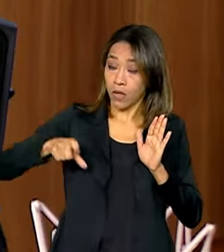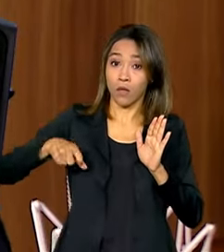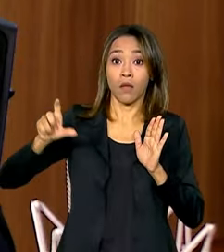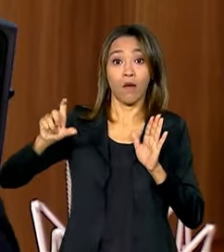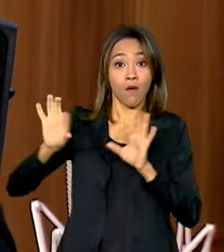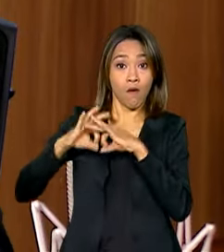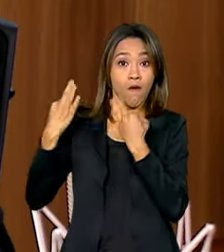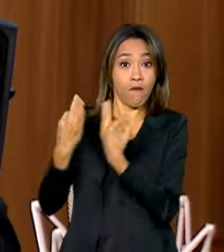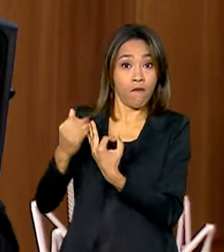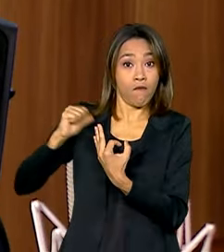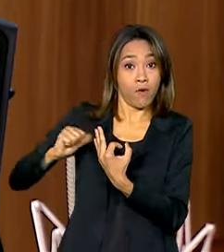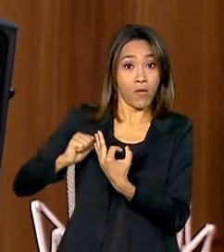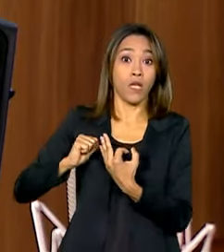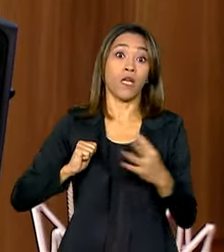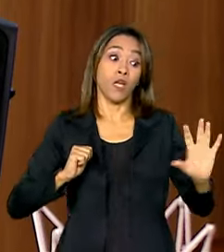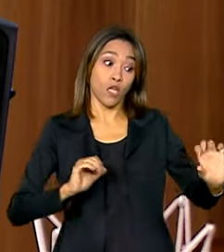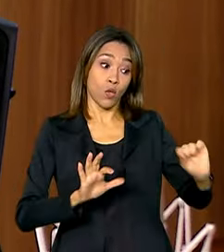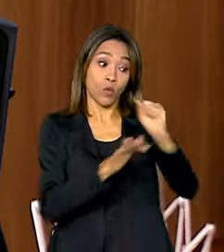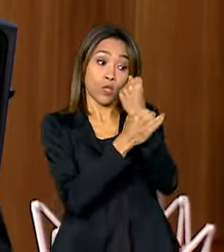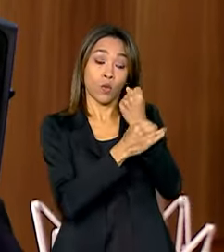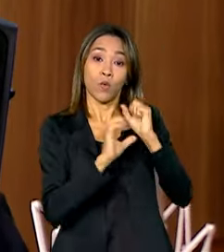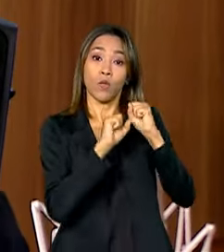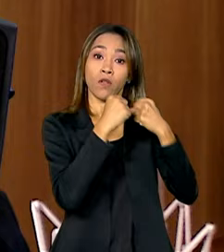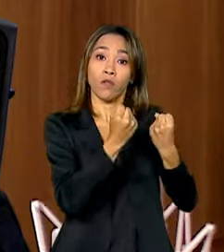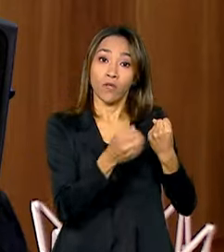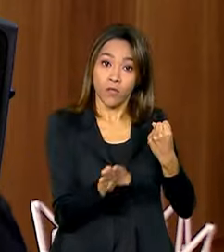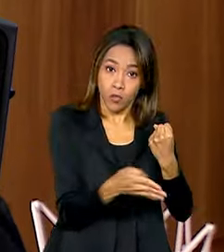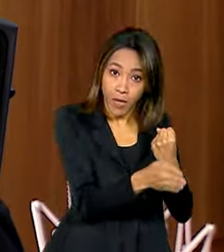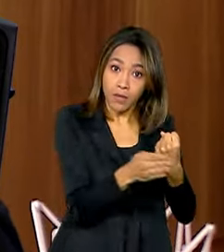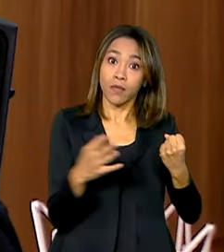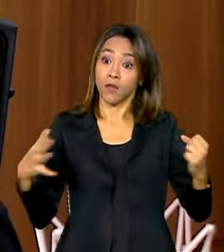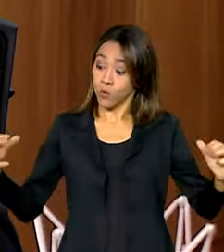e Seguro Defeso não se excluem.